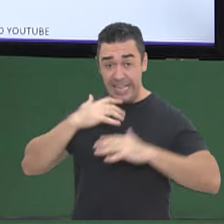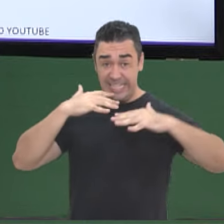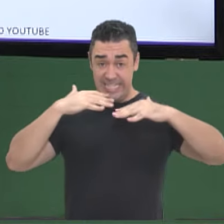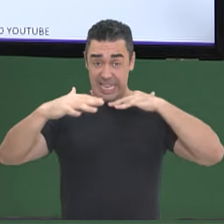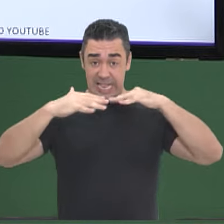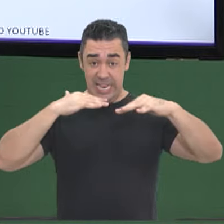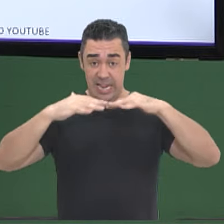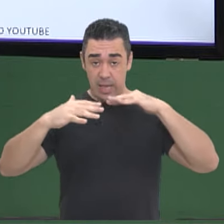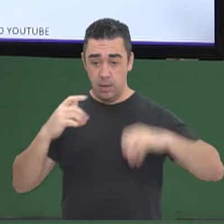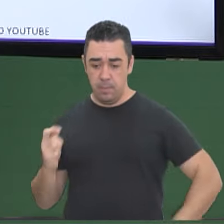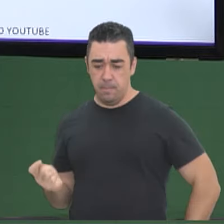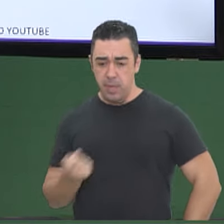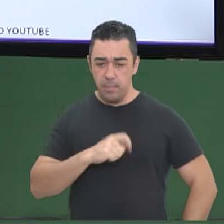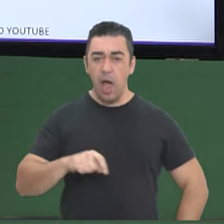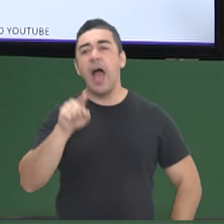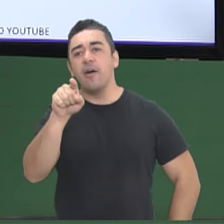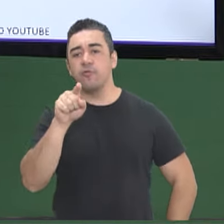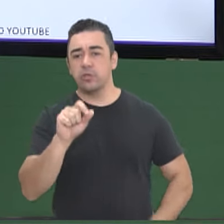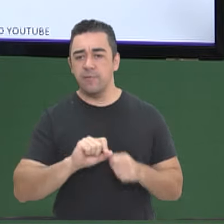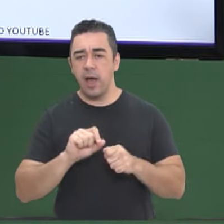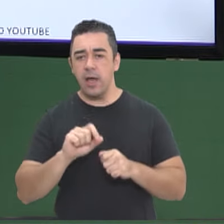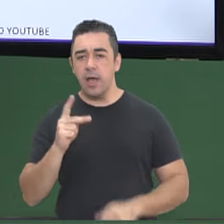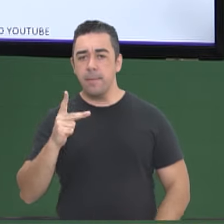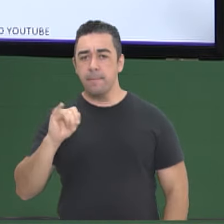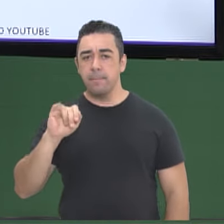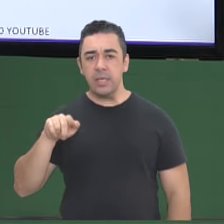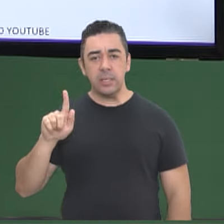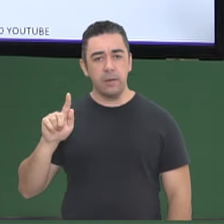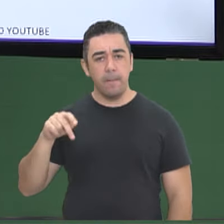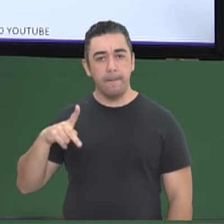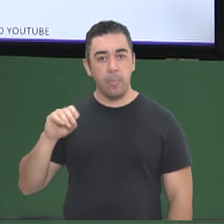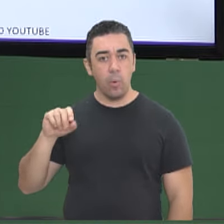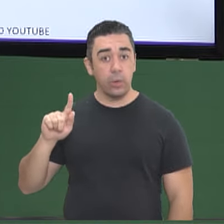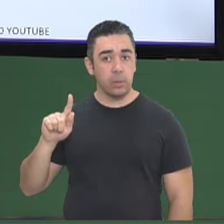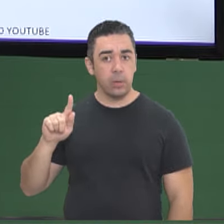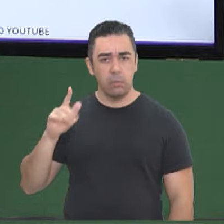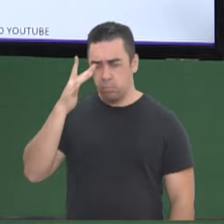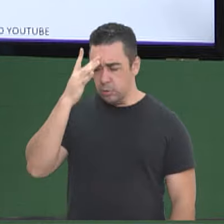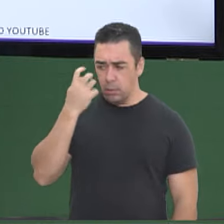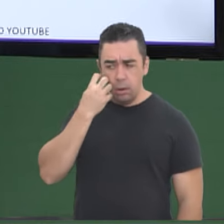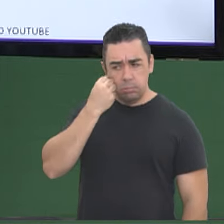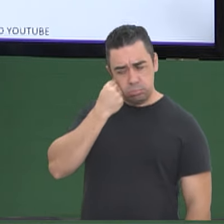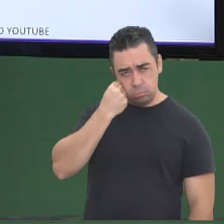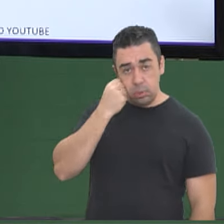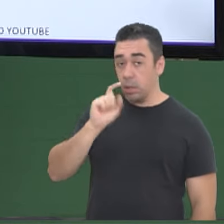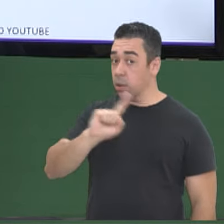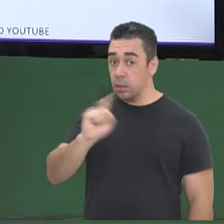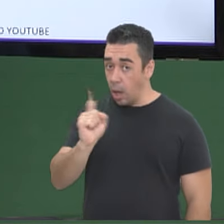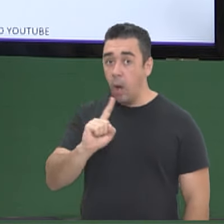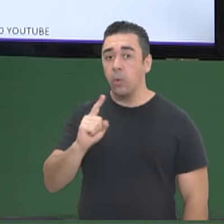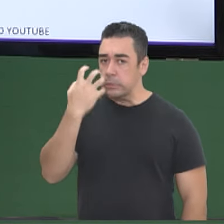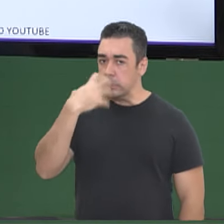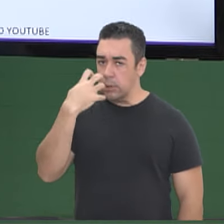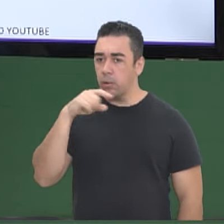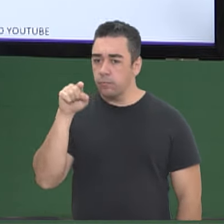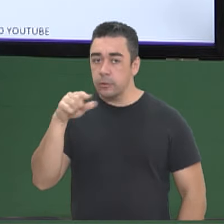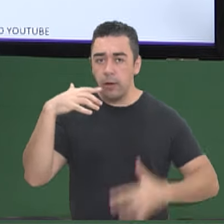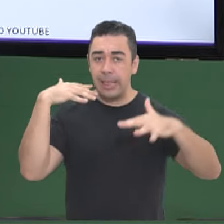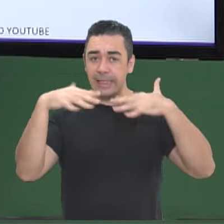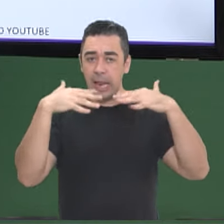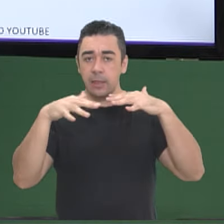de ping-pong. Ah, você joga ping-pong, você estará ofendendo ele, acreditem, né? Porque é uma modalidade, então não se